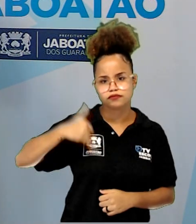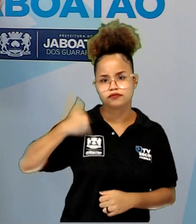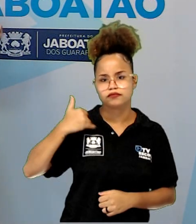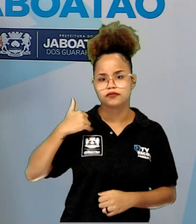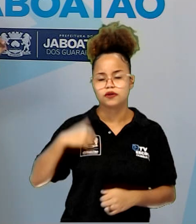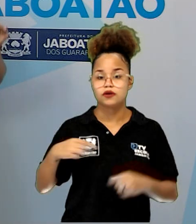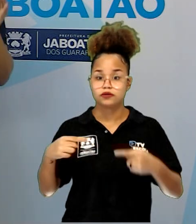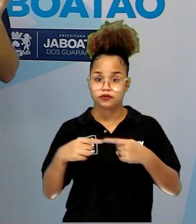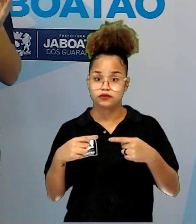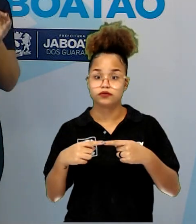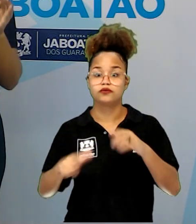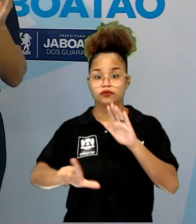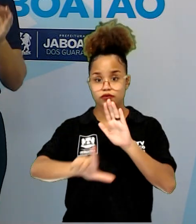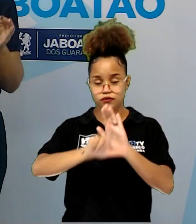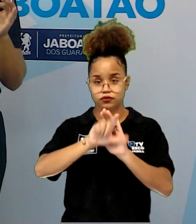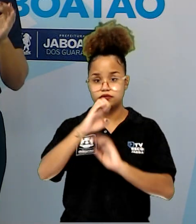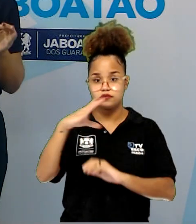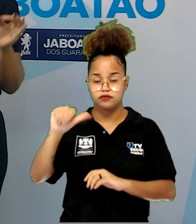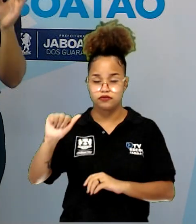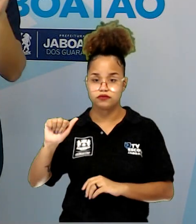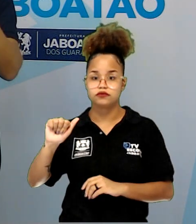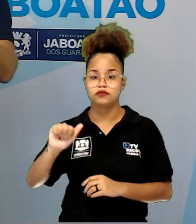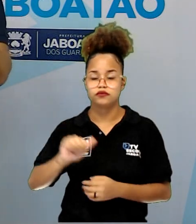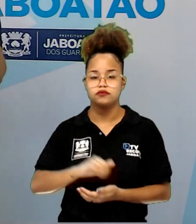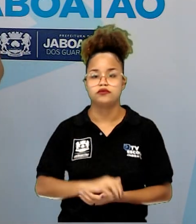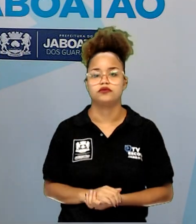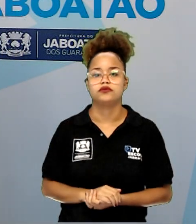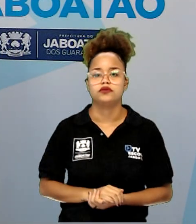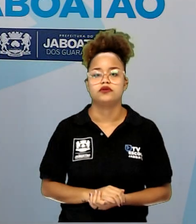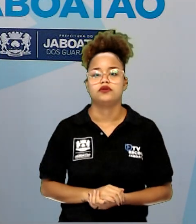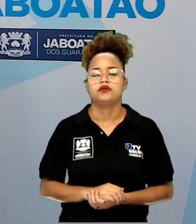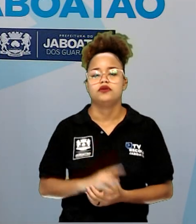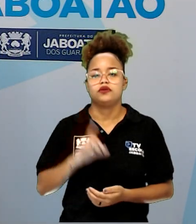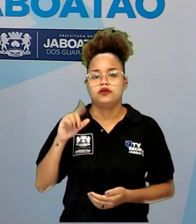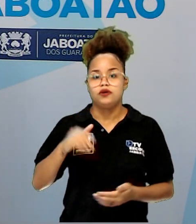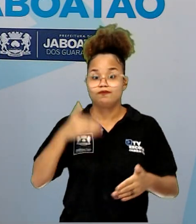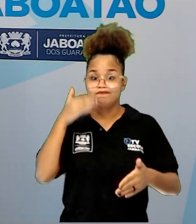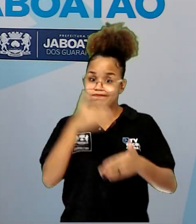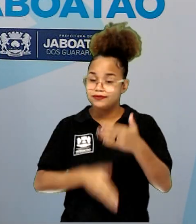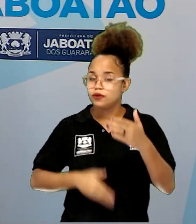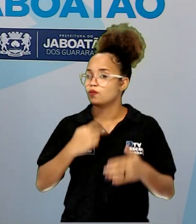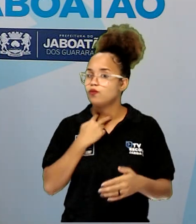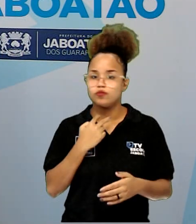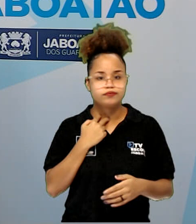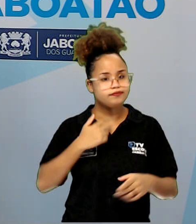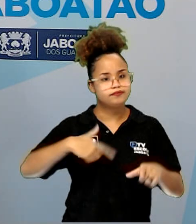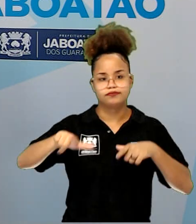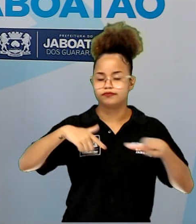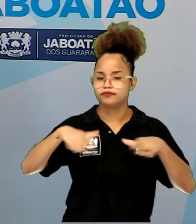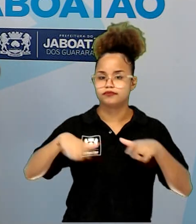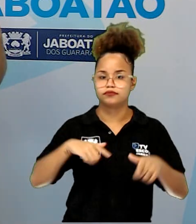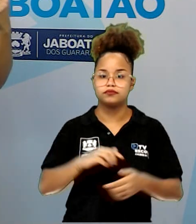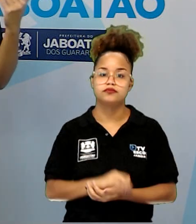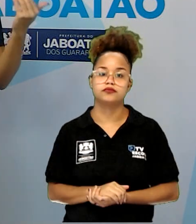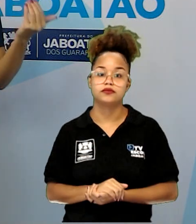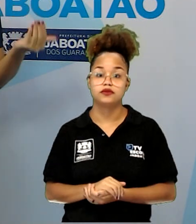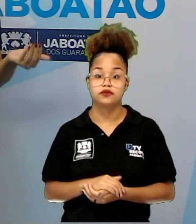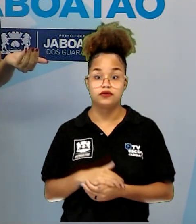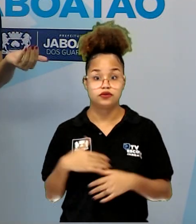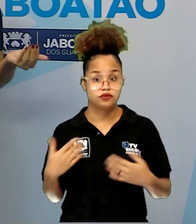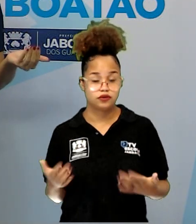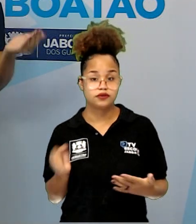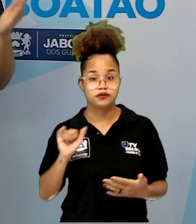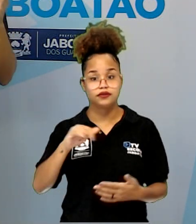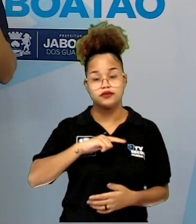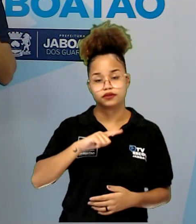a lei, com o Estatuto da Criança e Adolescente, são impedidos de trabalhar. Já os que têm